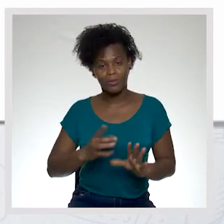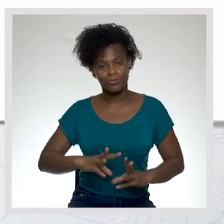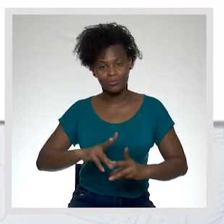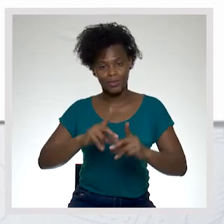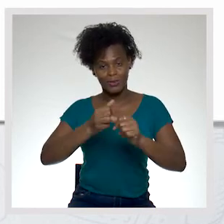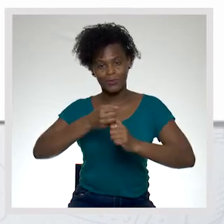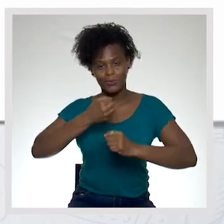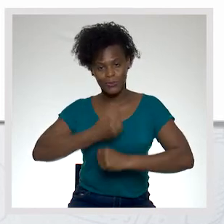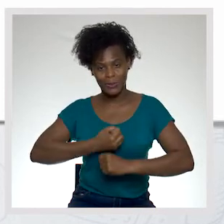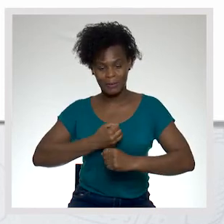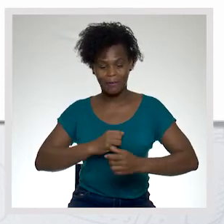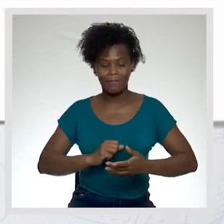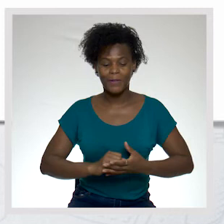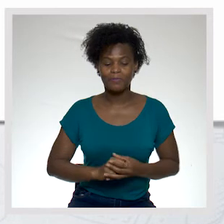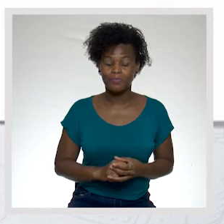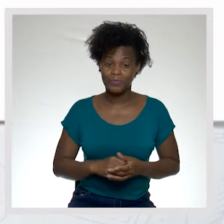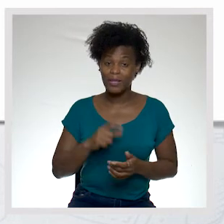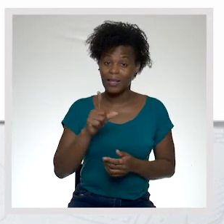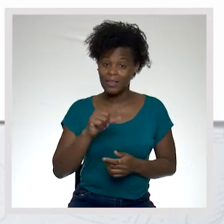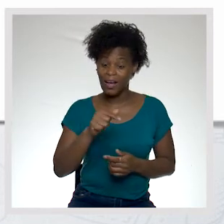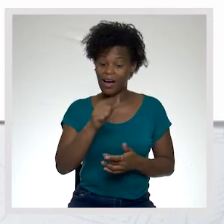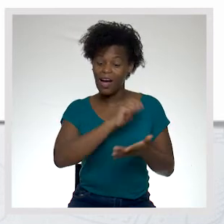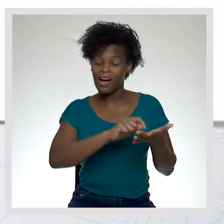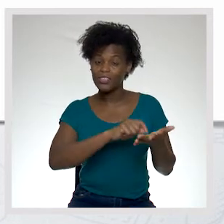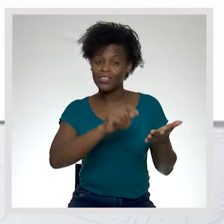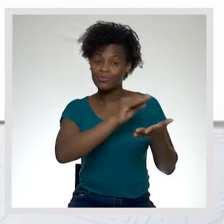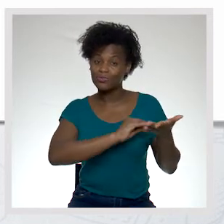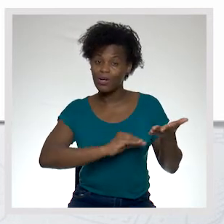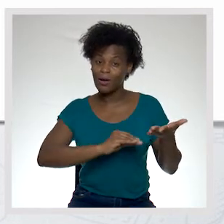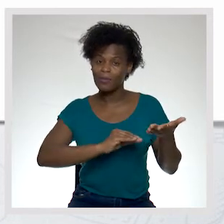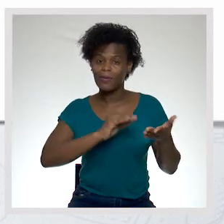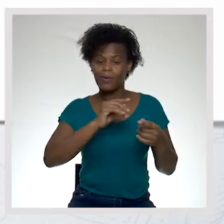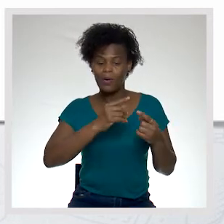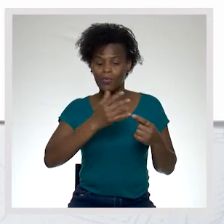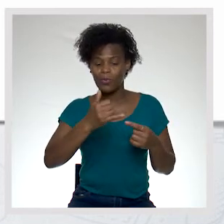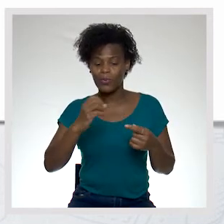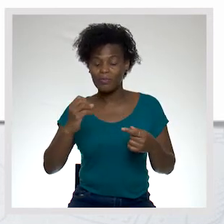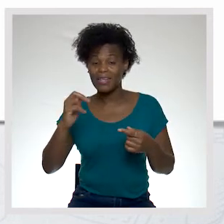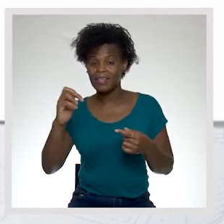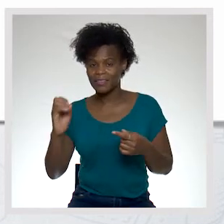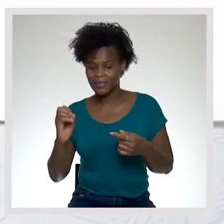desenvolvimento sustentável da Agenda 2030.